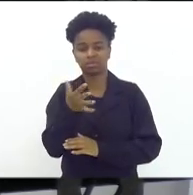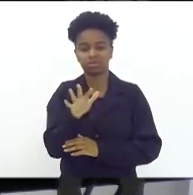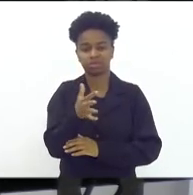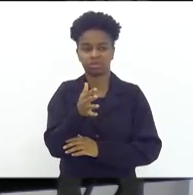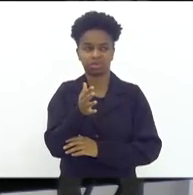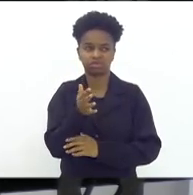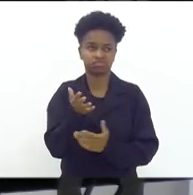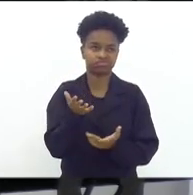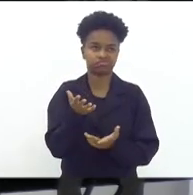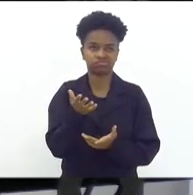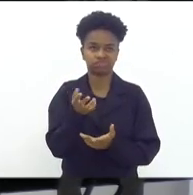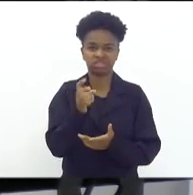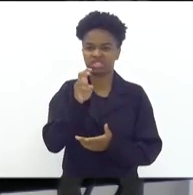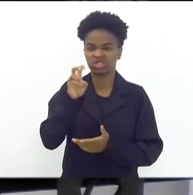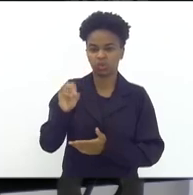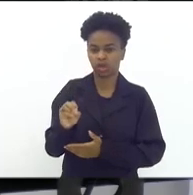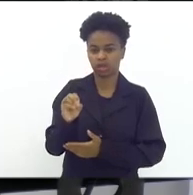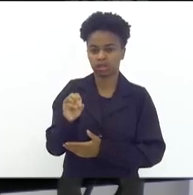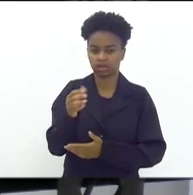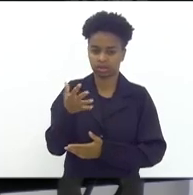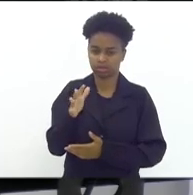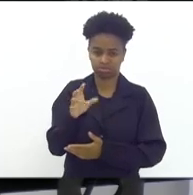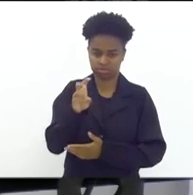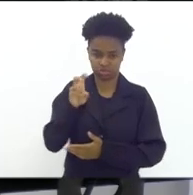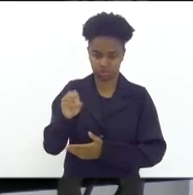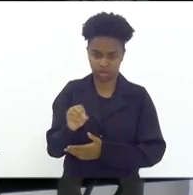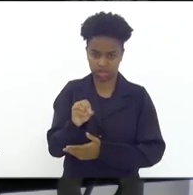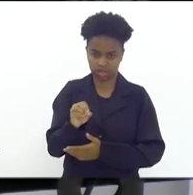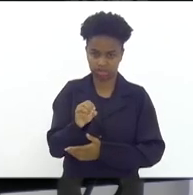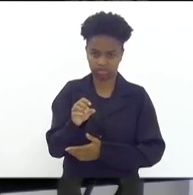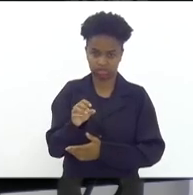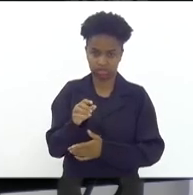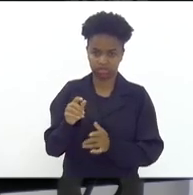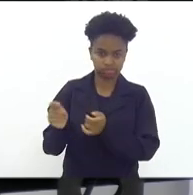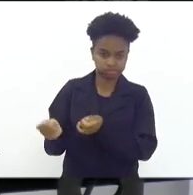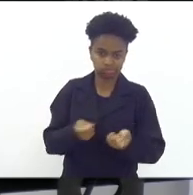aproximadamente Deputado dela Olha uns 50 e poucos processos